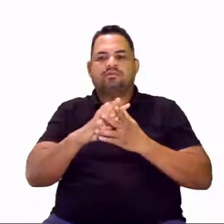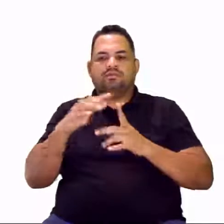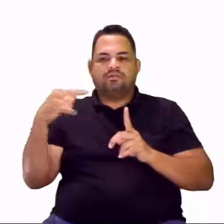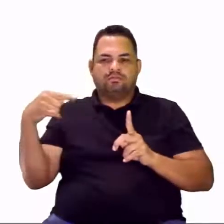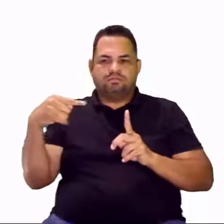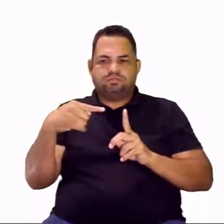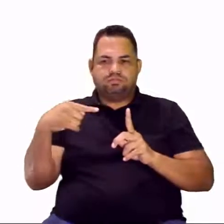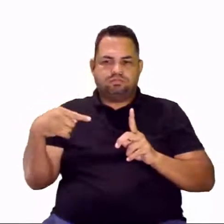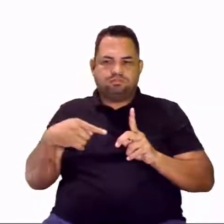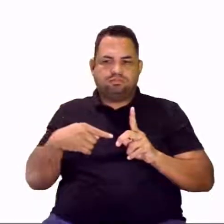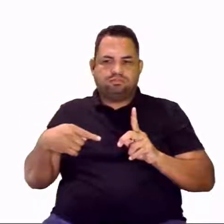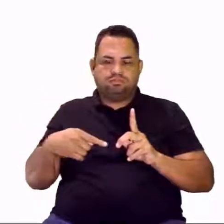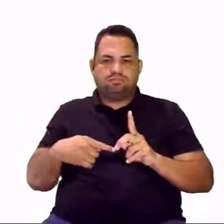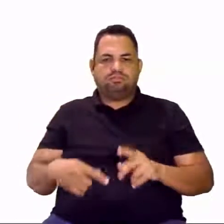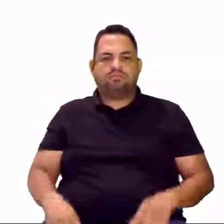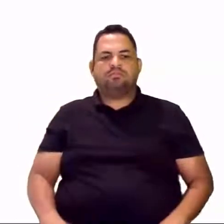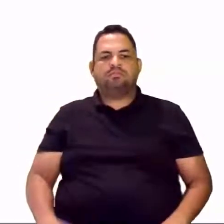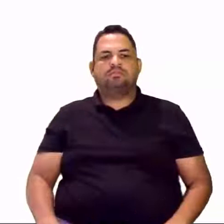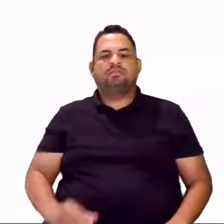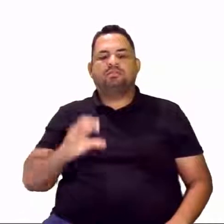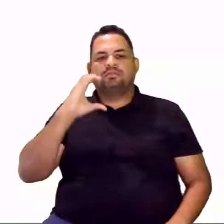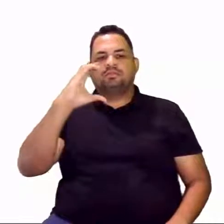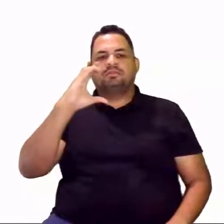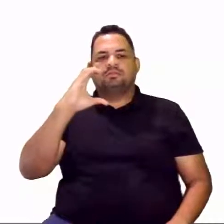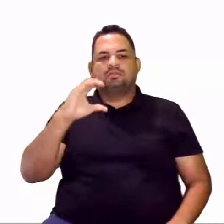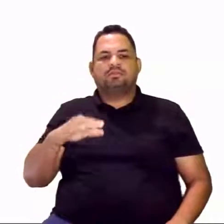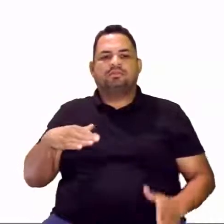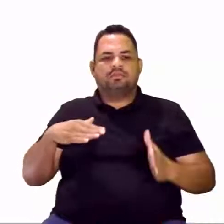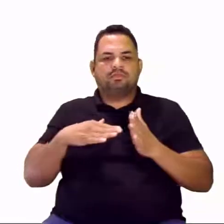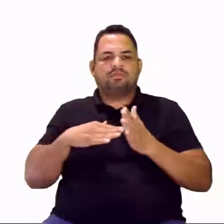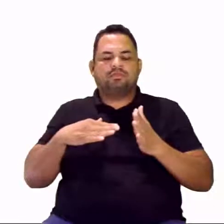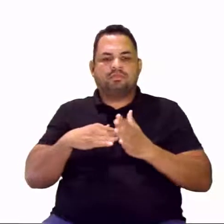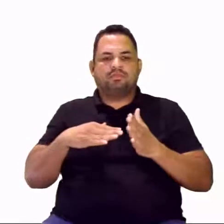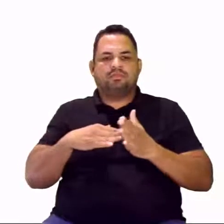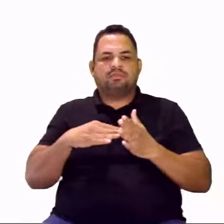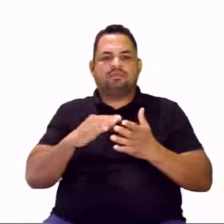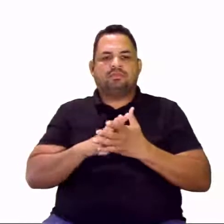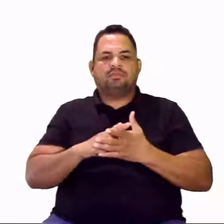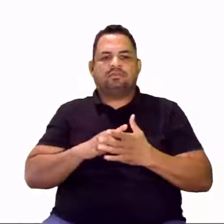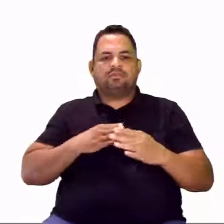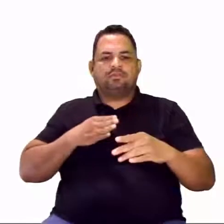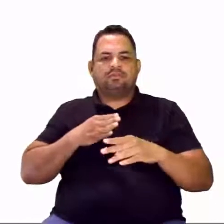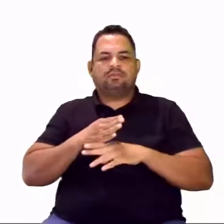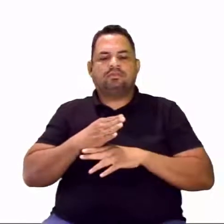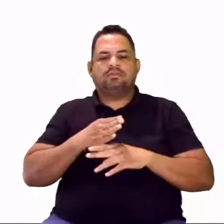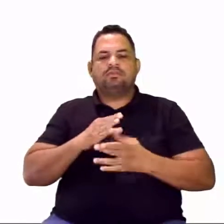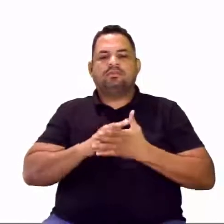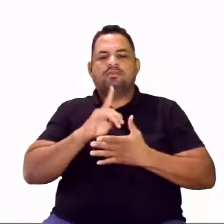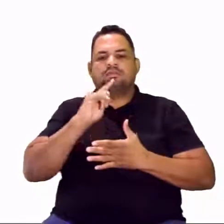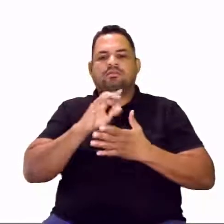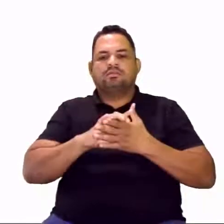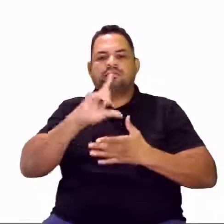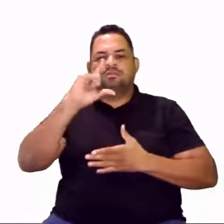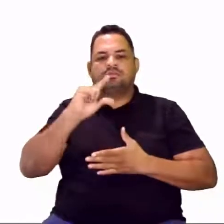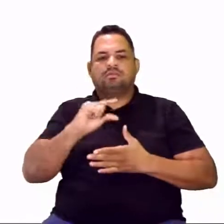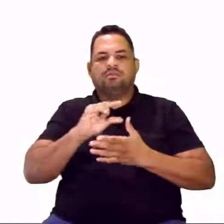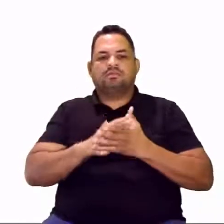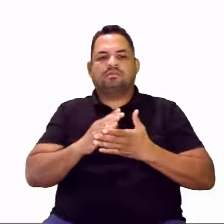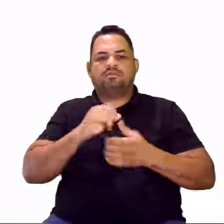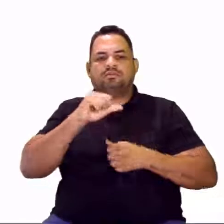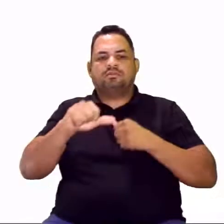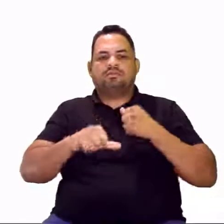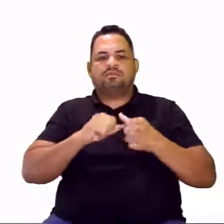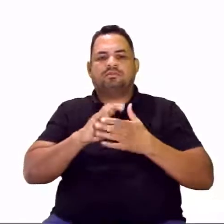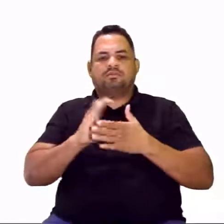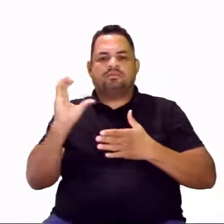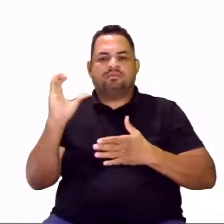do furo. Letra C, impede a entrada de ar por ser menor que a pressão interna, altera